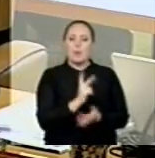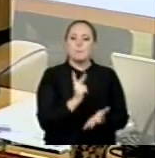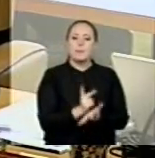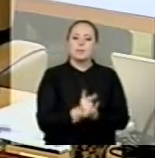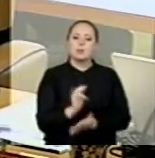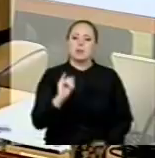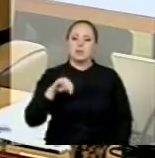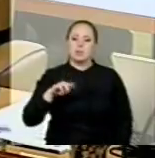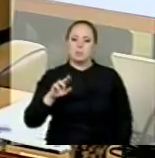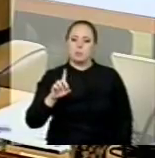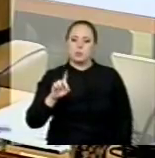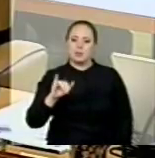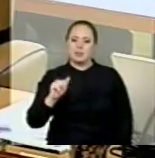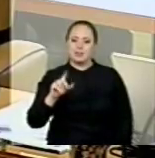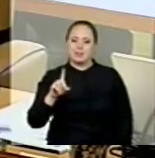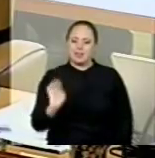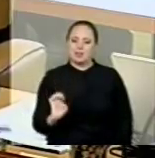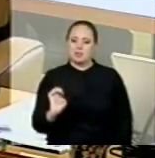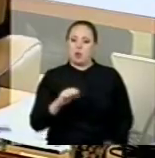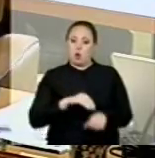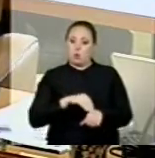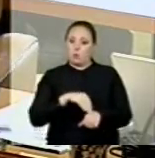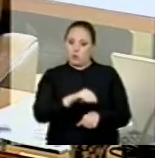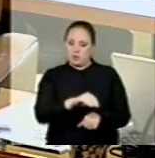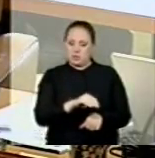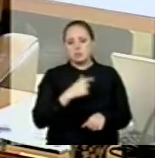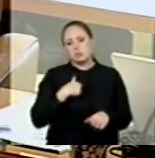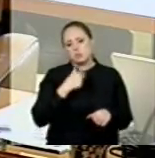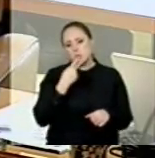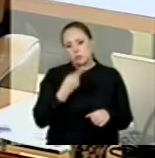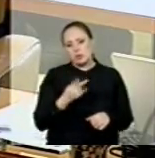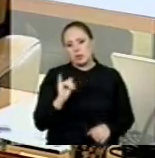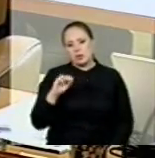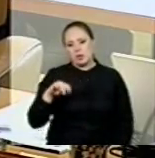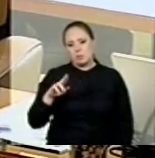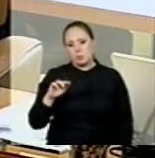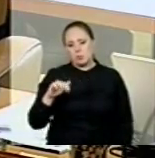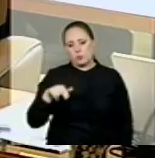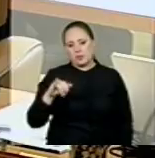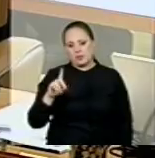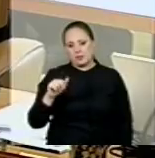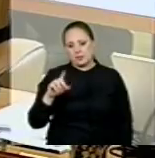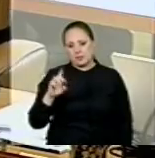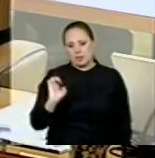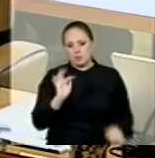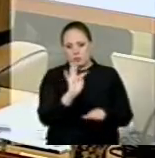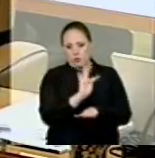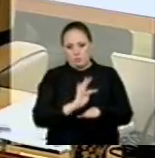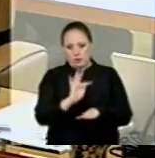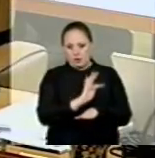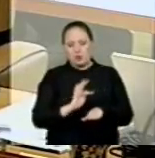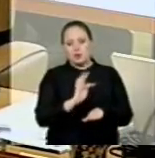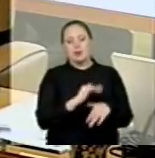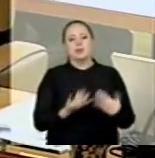imunidades concedidas, e aqui estamos a tratar de imunidades formais, as mesmas imunidades